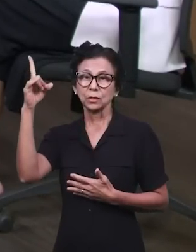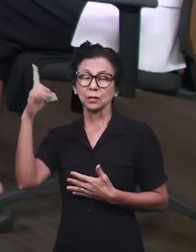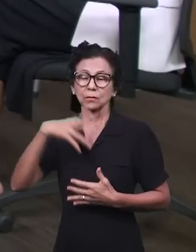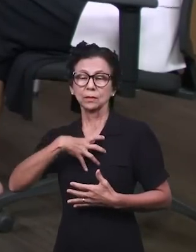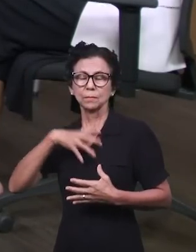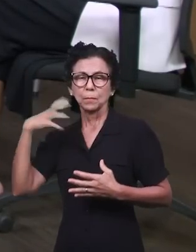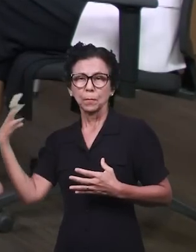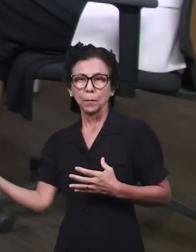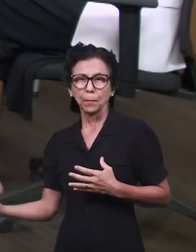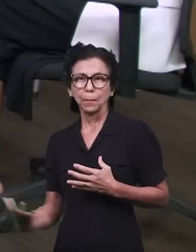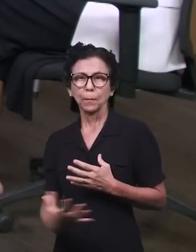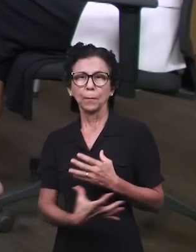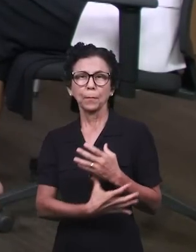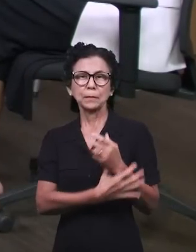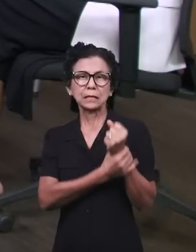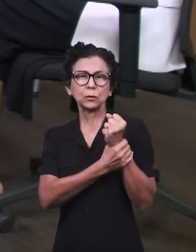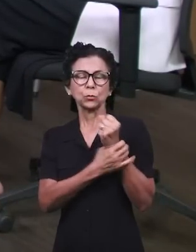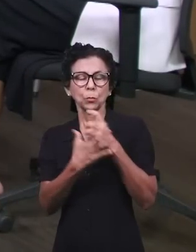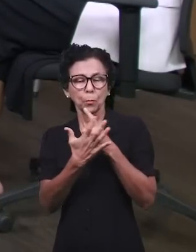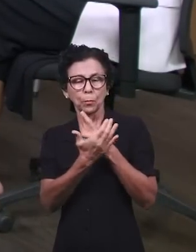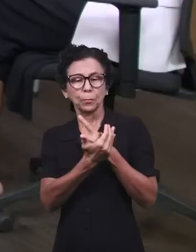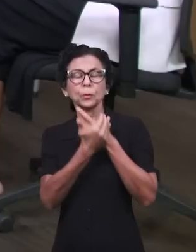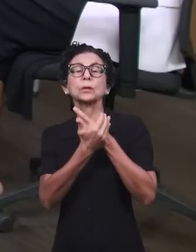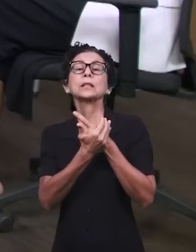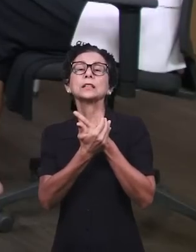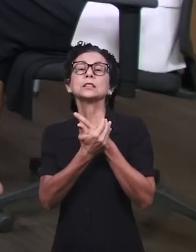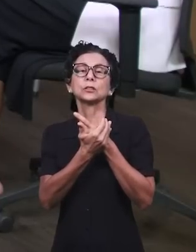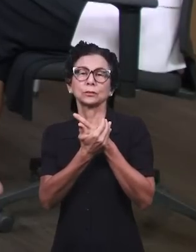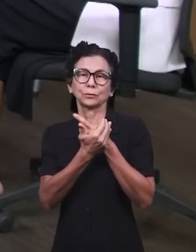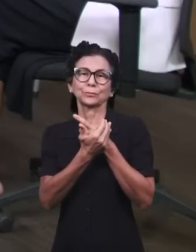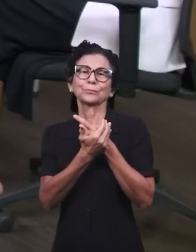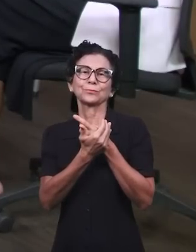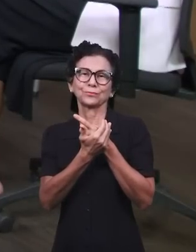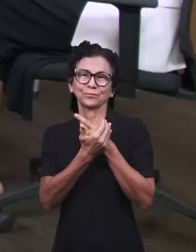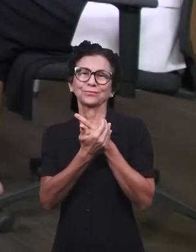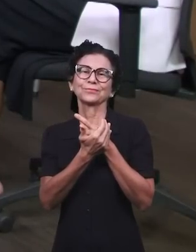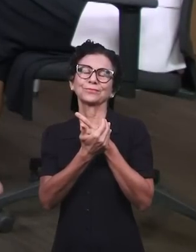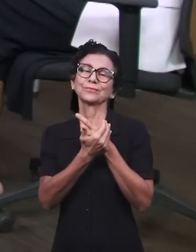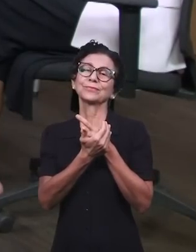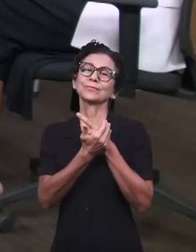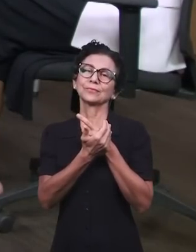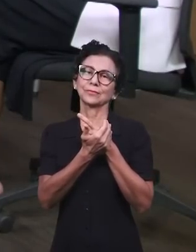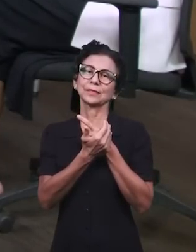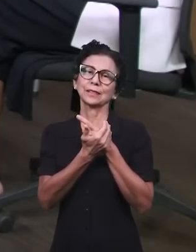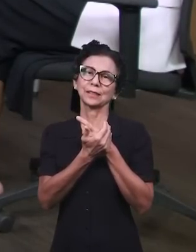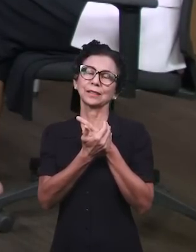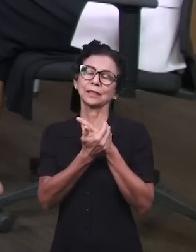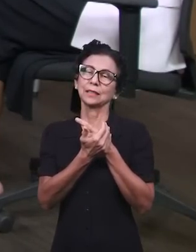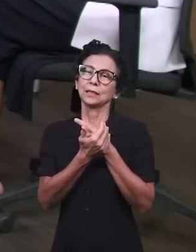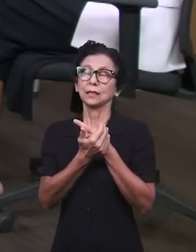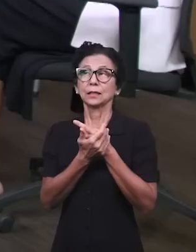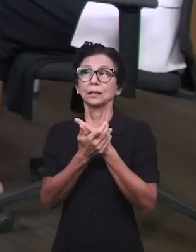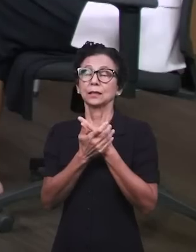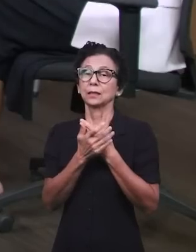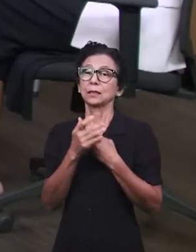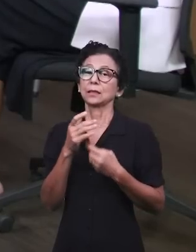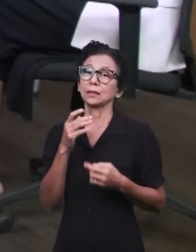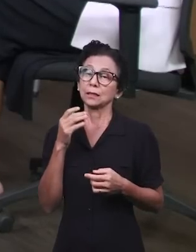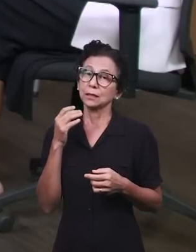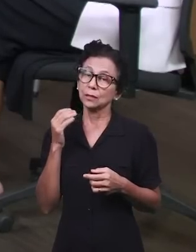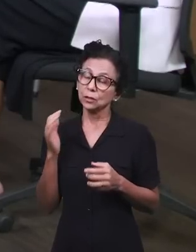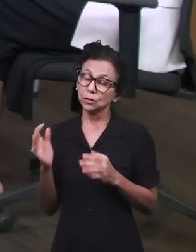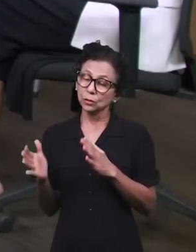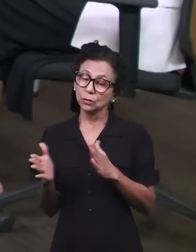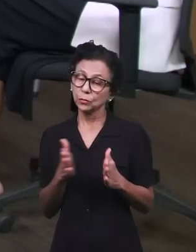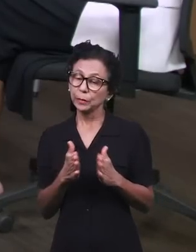Então, agora, e quando é que eu vou sair dessa proteção? Só quando a calamidade terminar. Eu vou continuar, enquanto tiver,